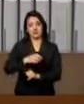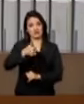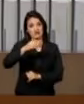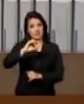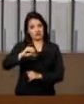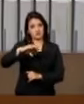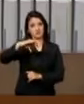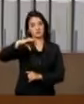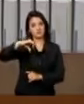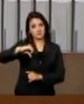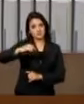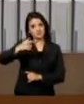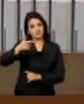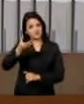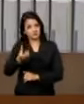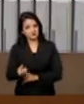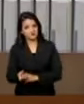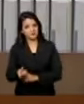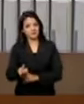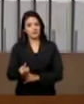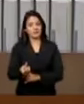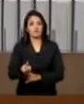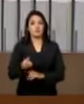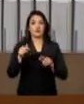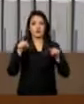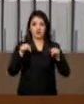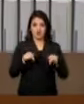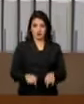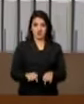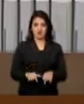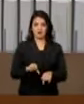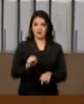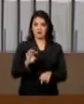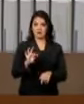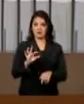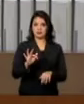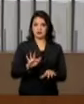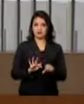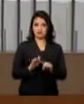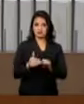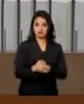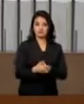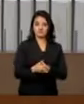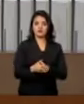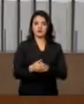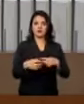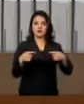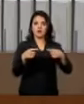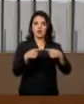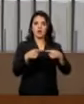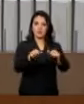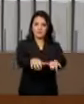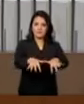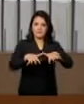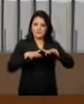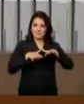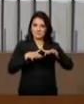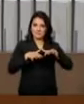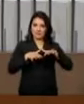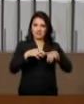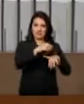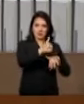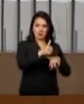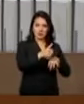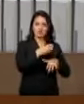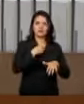10.976. Esta Suprema Corte, nos seus três colegiados, o plenário maior com 11 ministros e nas duas